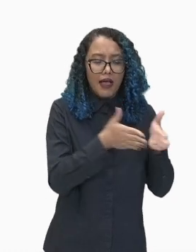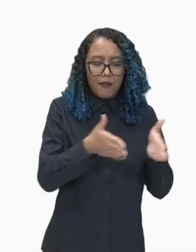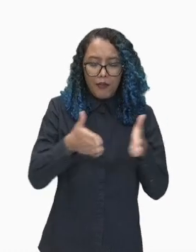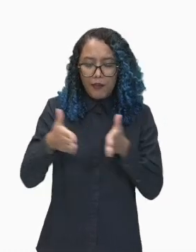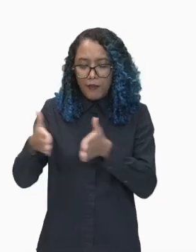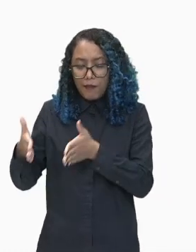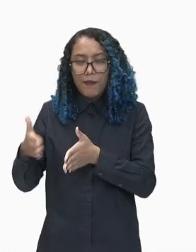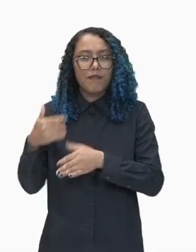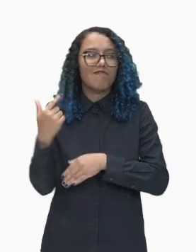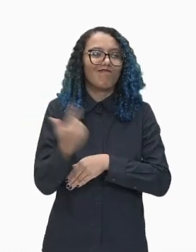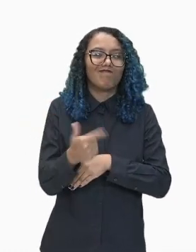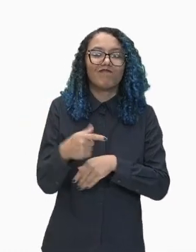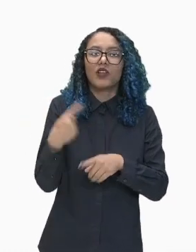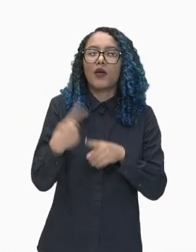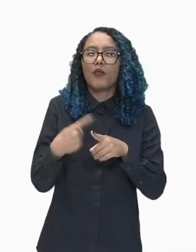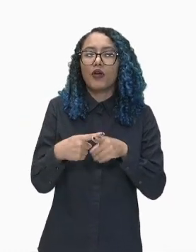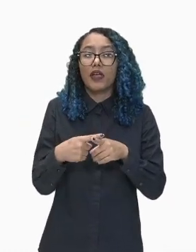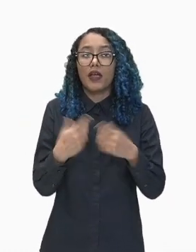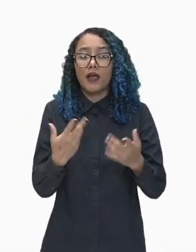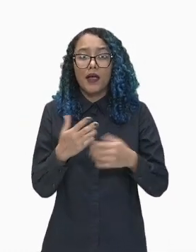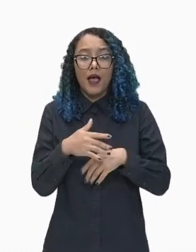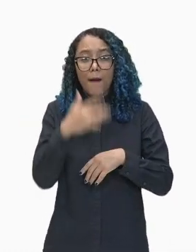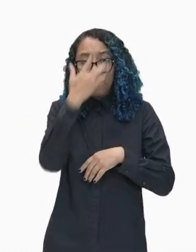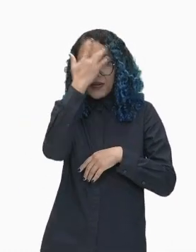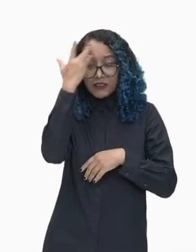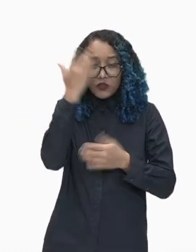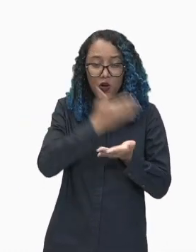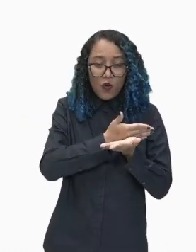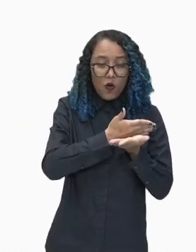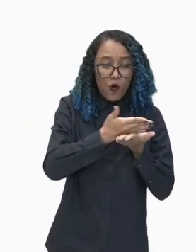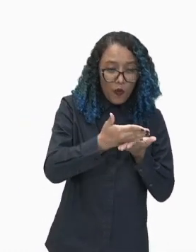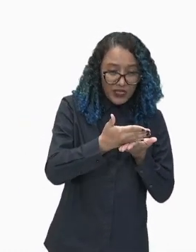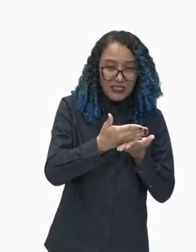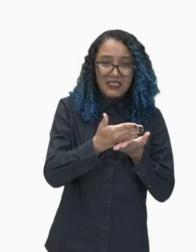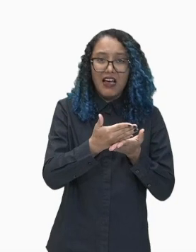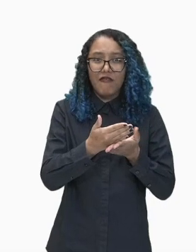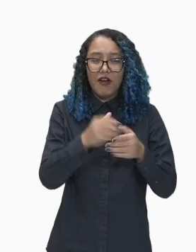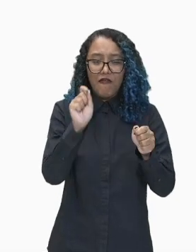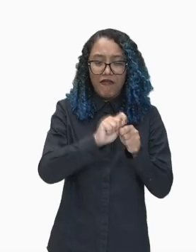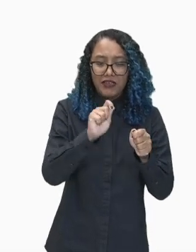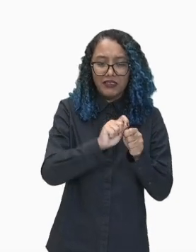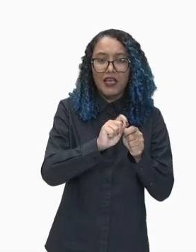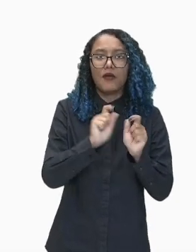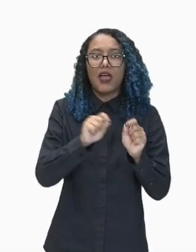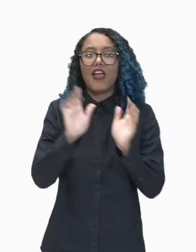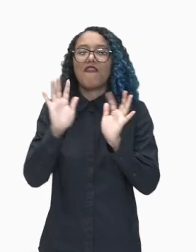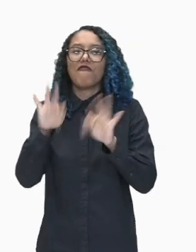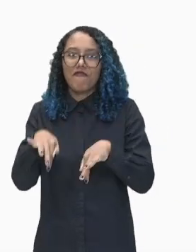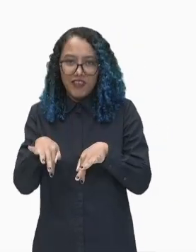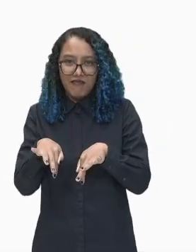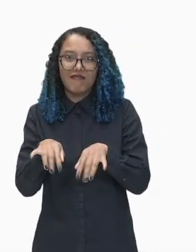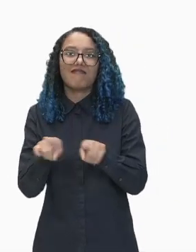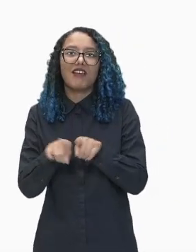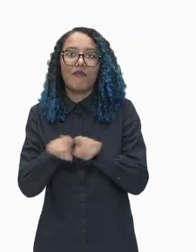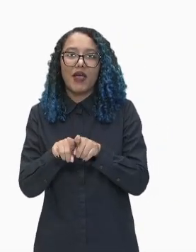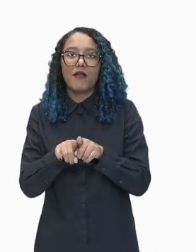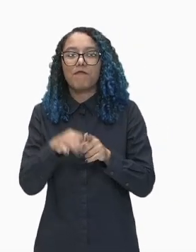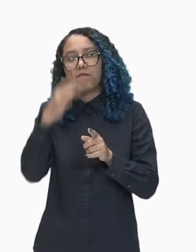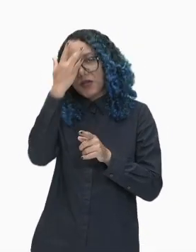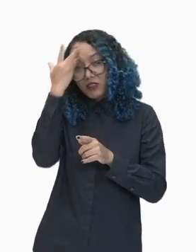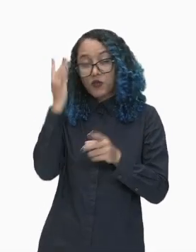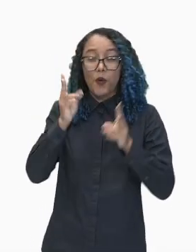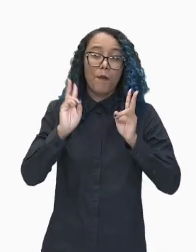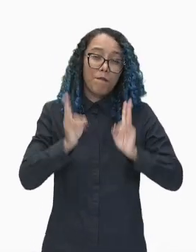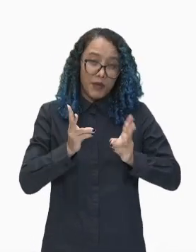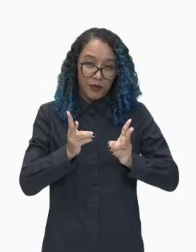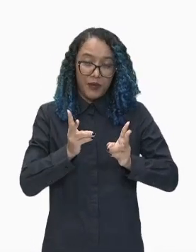pois o mesmo trabalhador que iniciava o processo também terminava, também concluía o produto. Isso, você